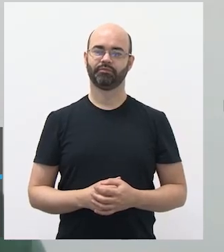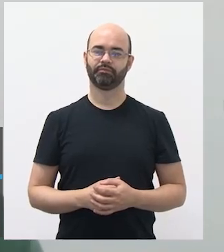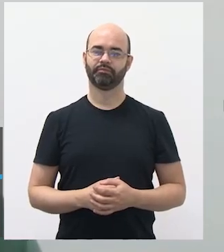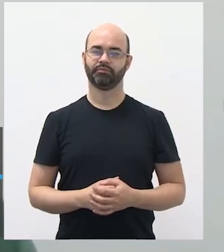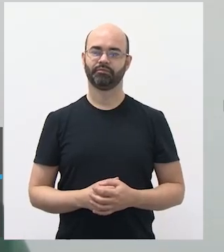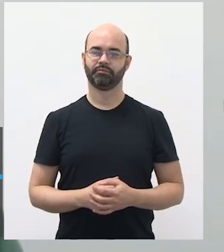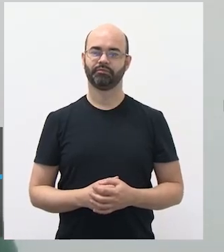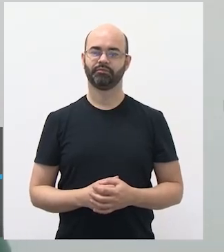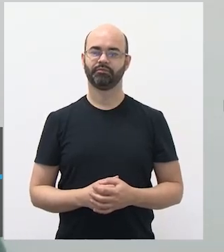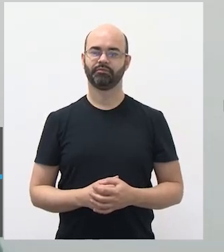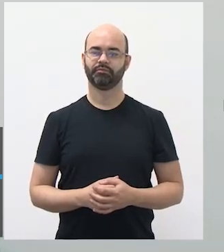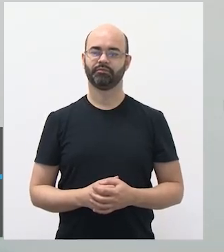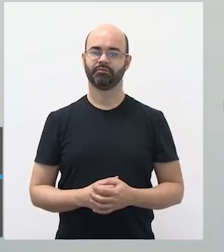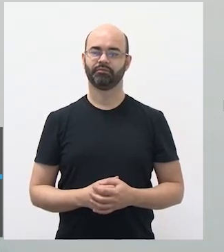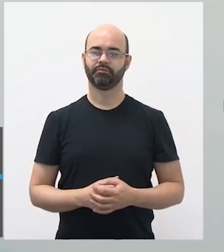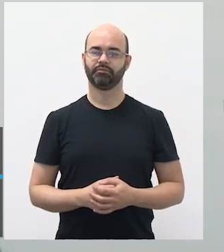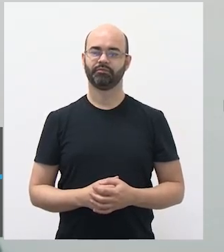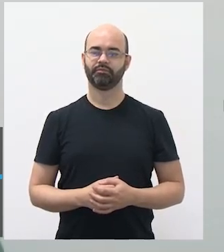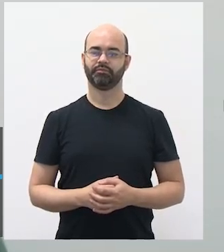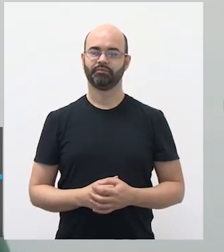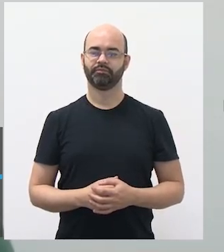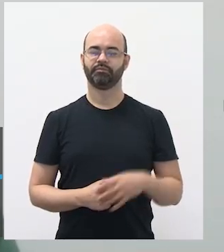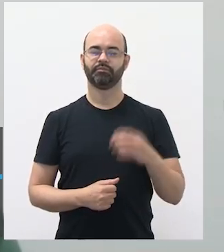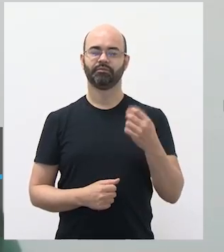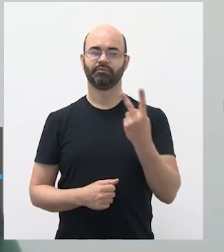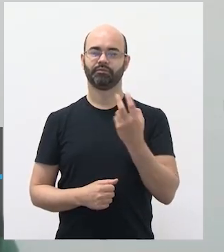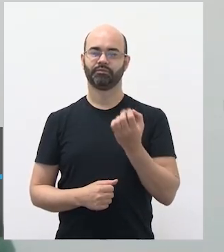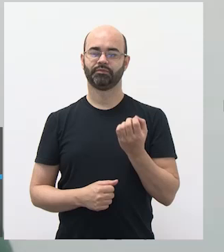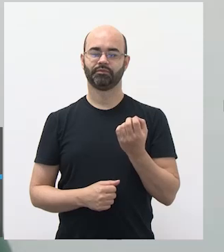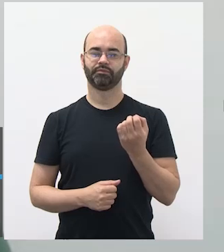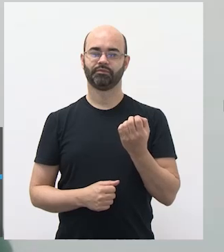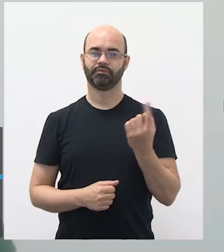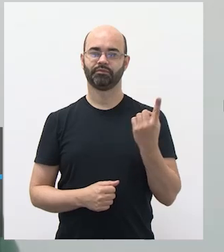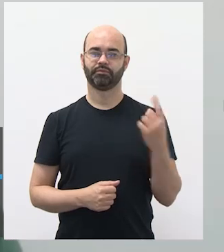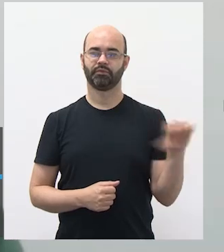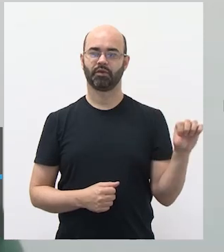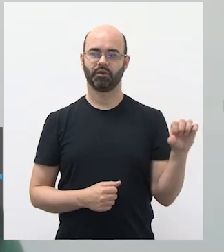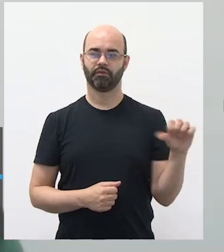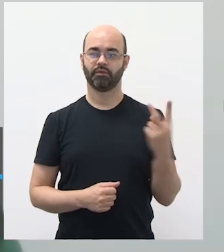até o recorte do estudo de 2019, dessa pesquisa,